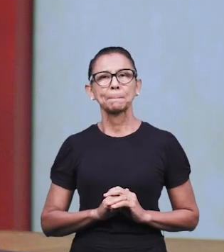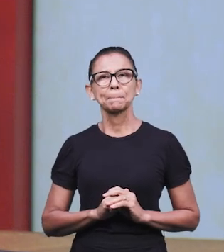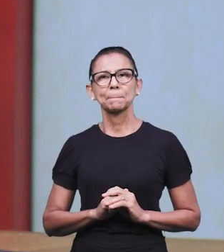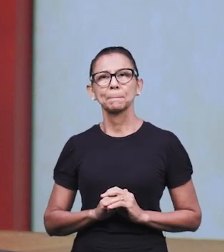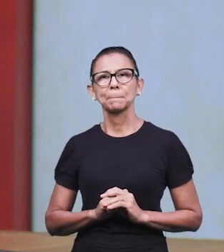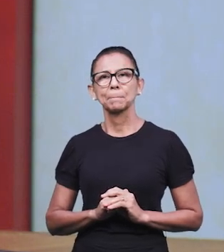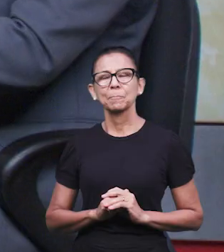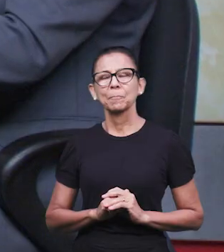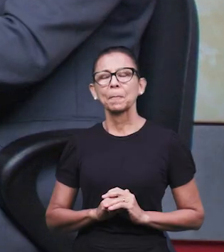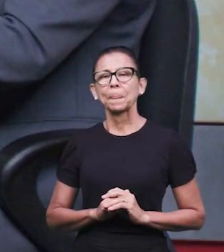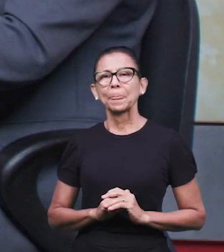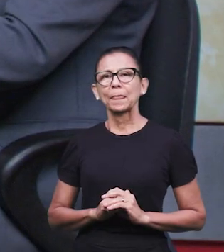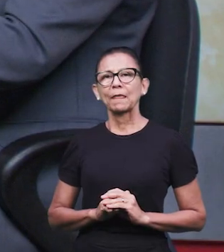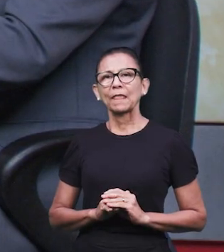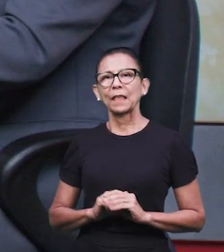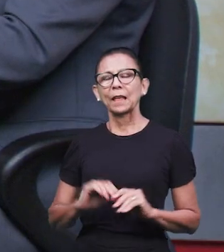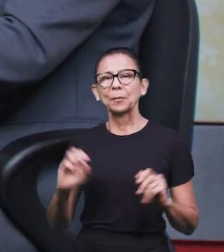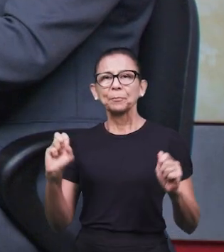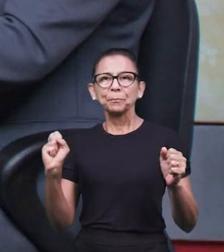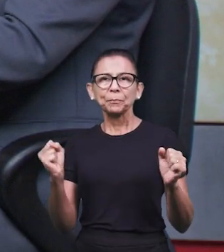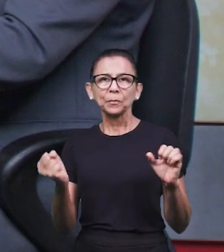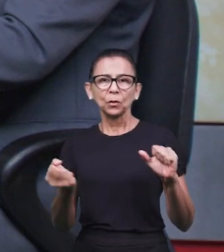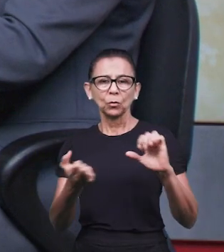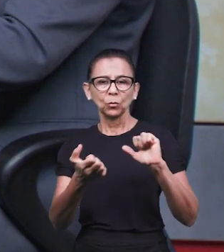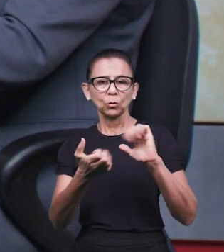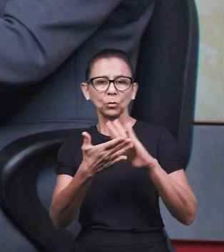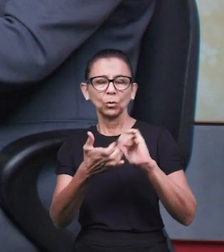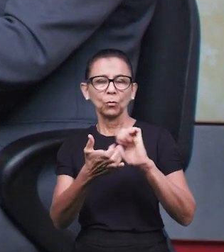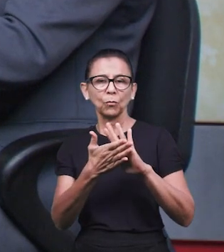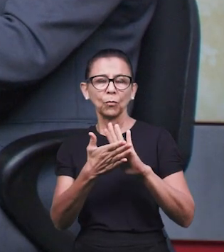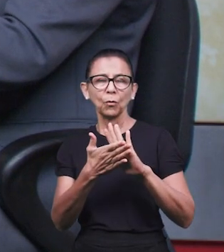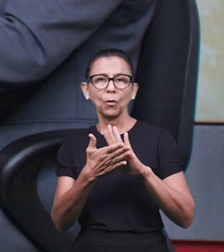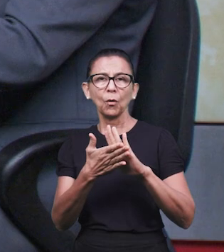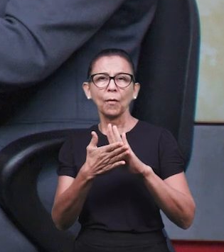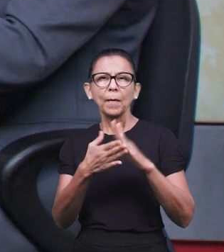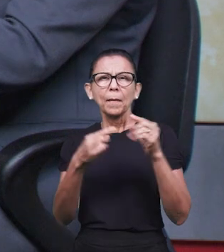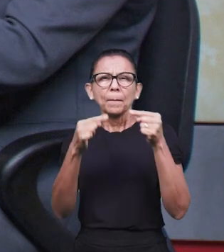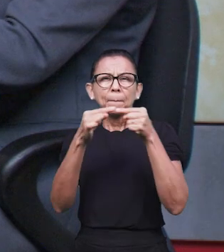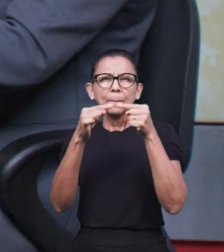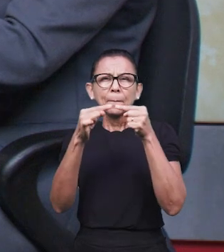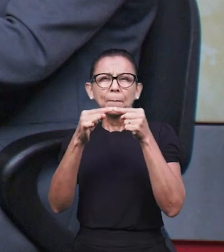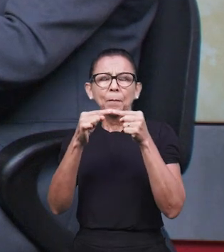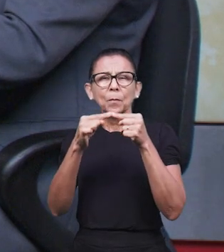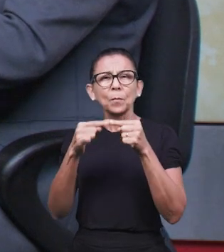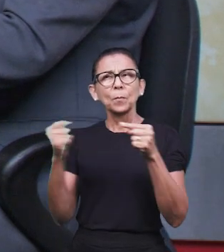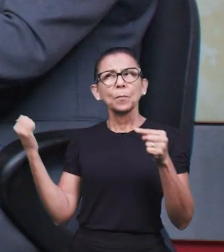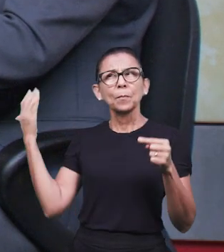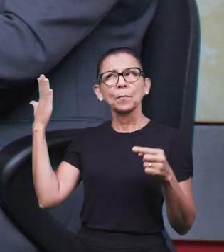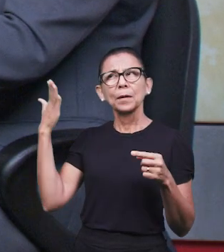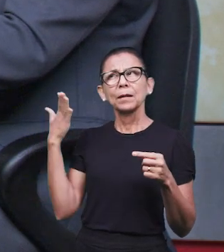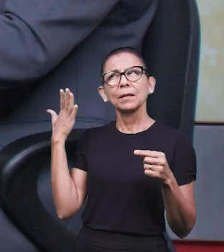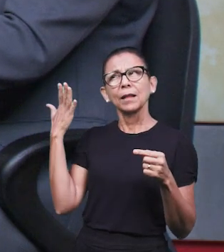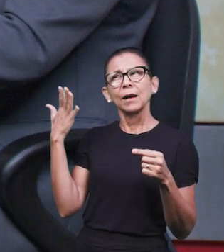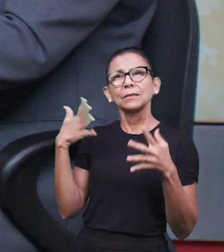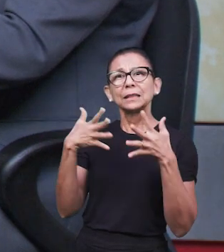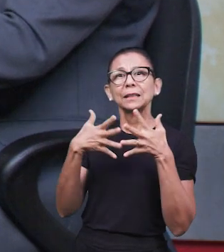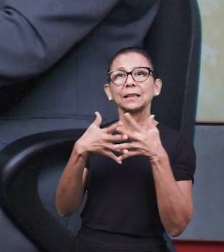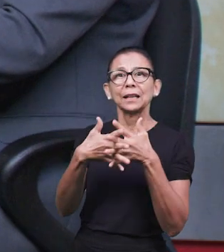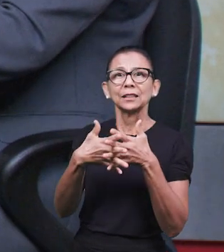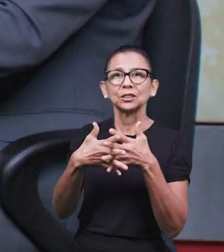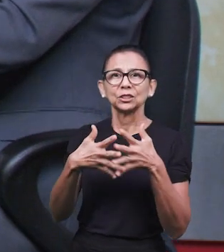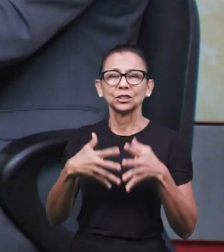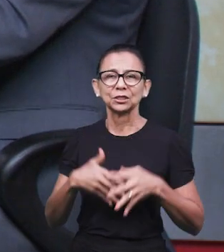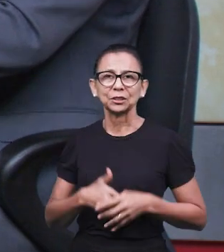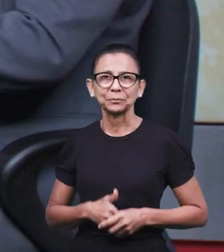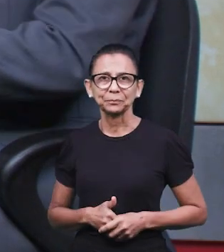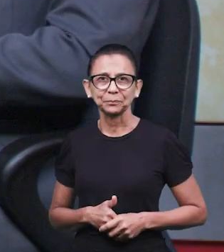dizer essa expressão? Essa expressão é muito bonita, né? E aí vai entrar dentro do contexto de culto, que também falamos um pouco no programa